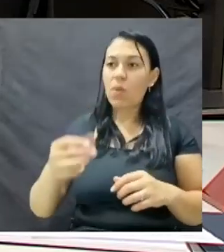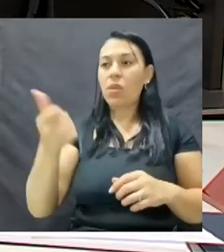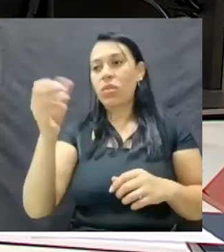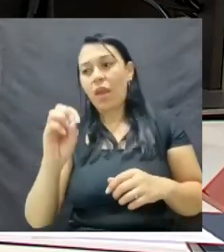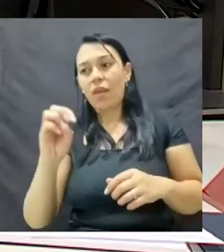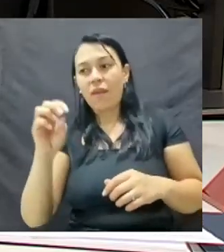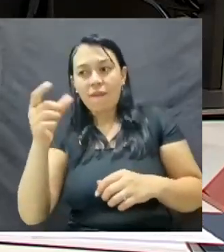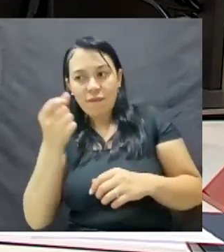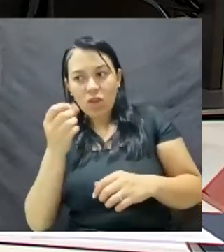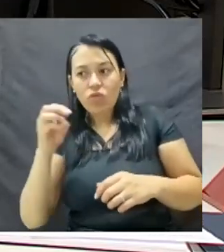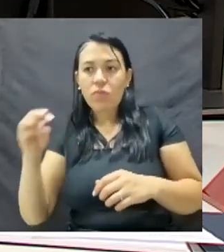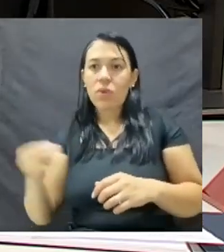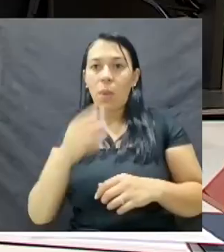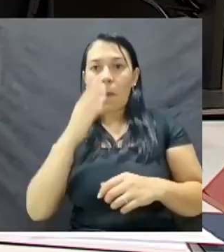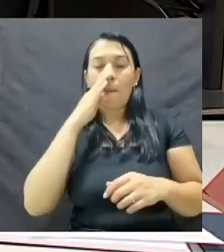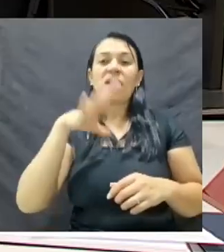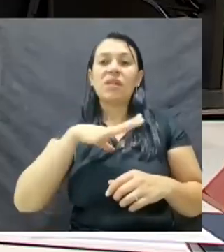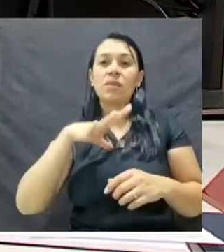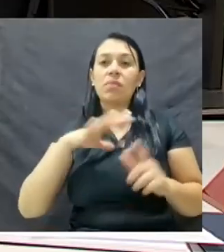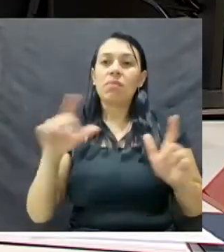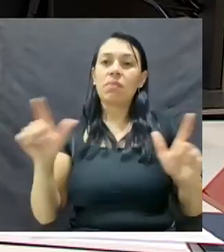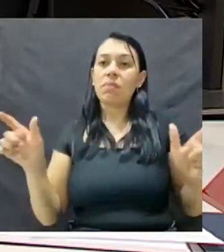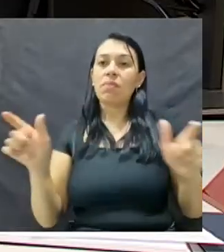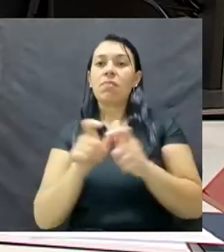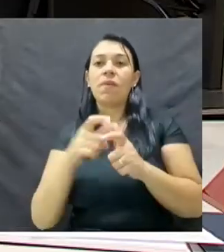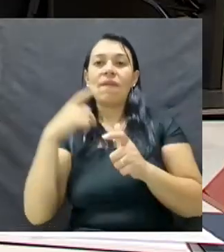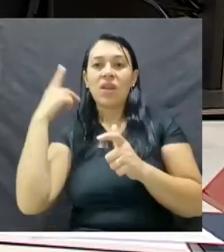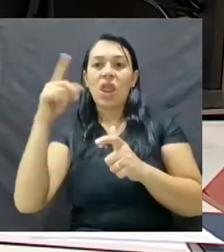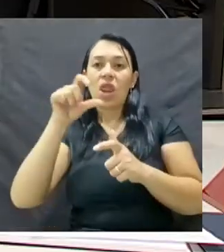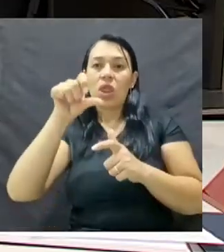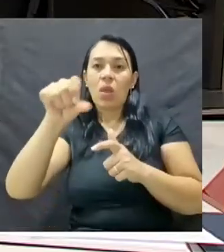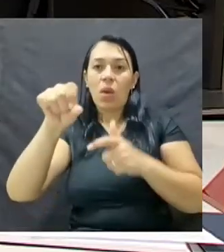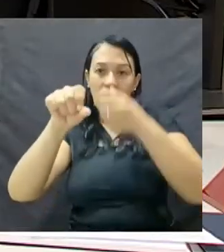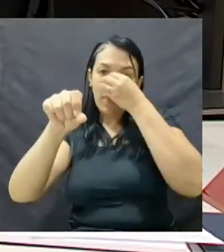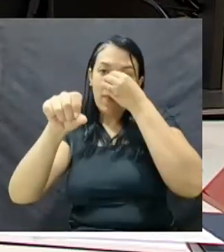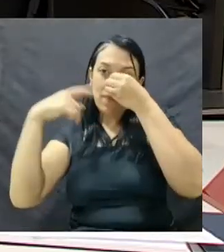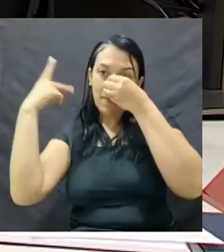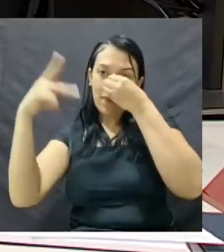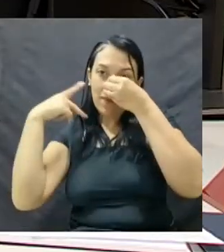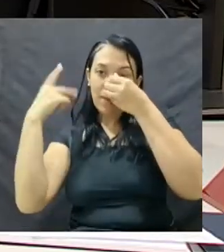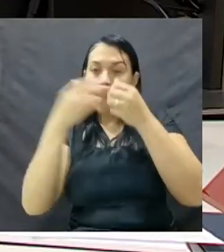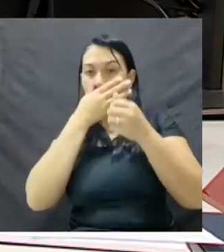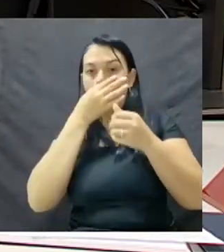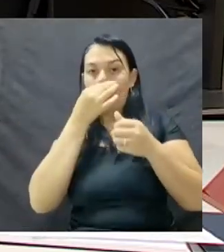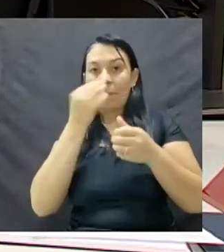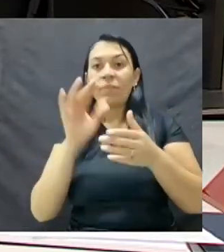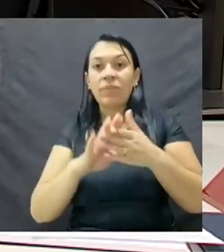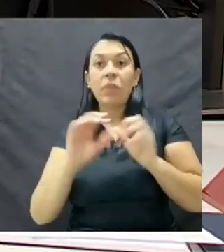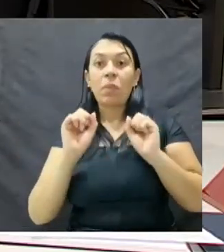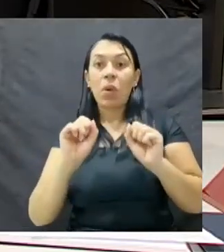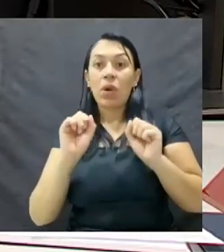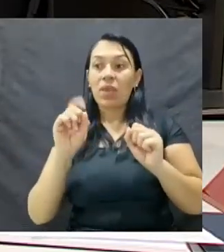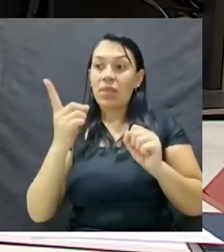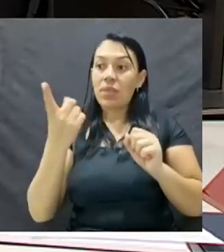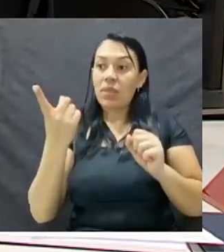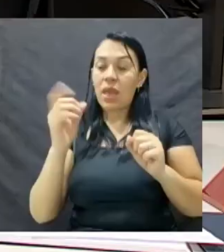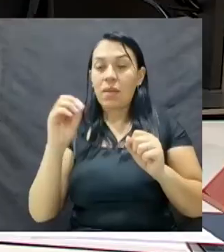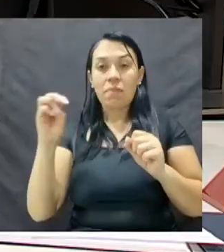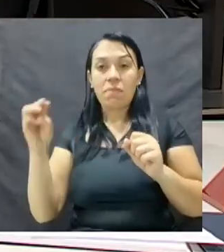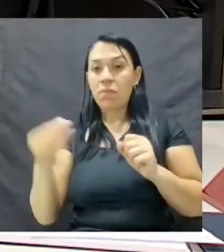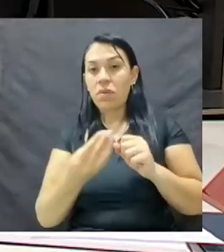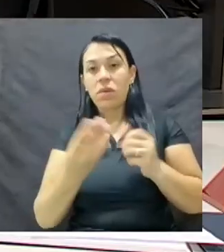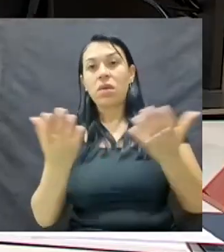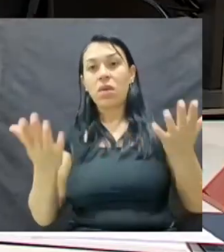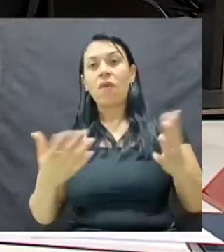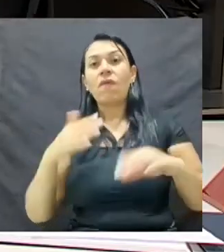com menor número de vereadores tem 9 vereadores, podendo ter 10 mil habitantes, ou seja, se for fazer uma equalização,